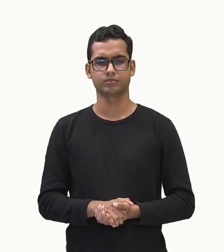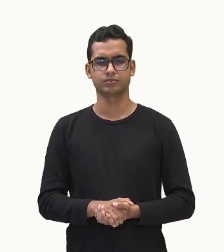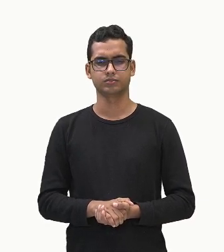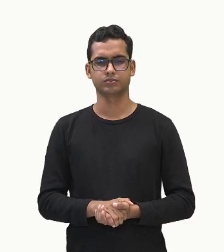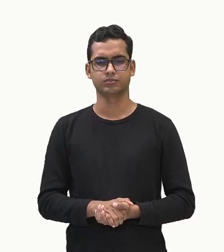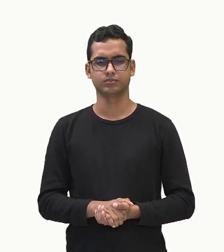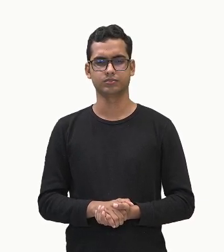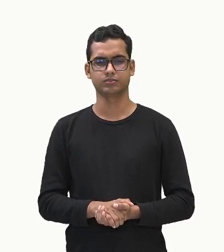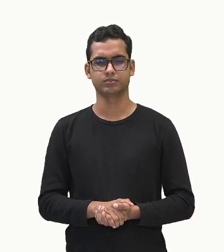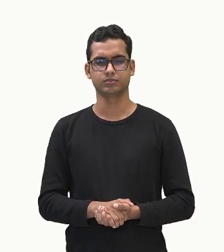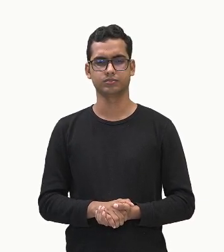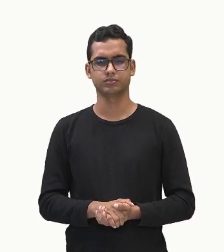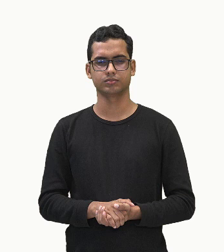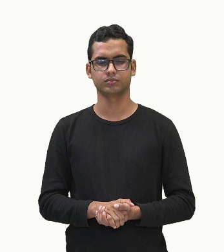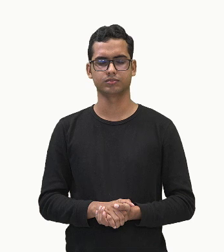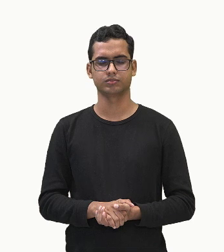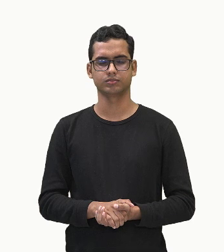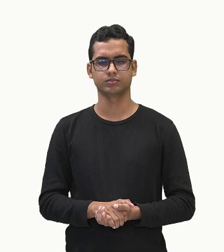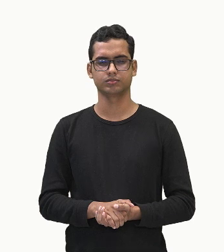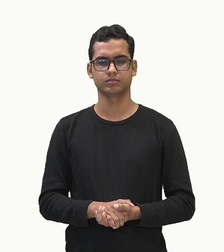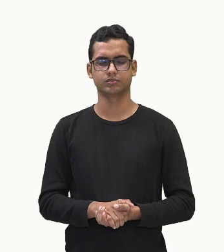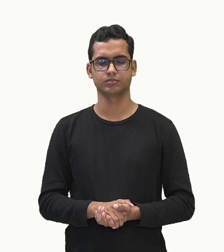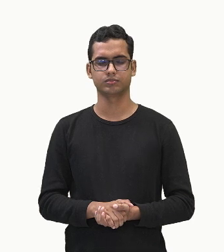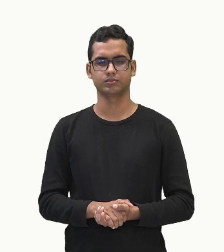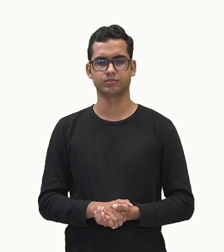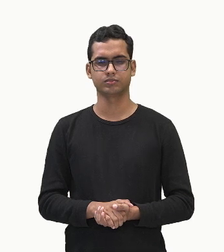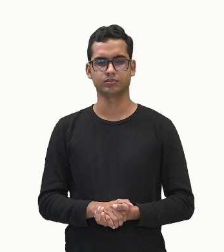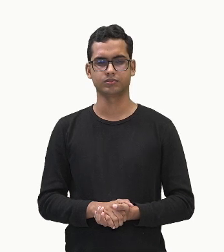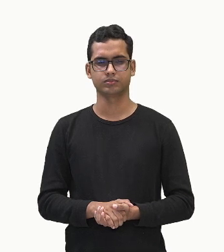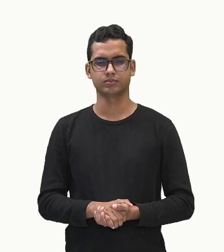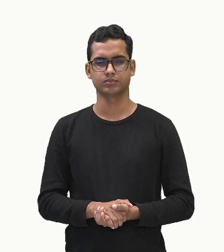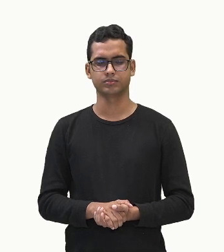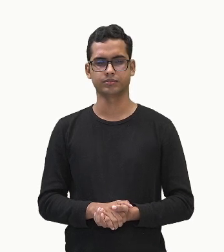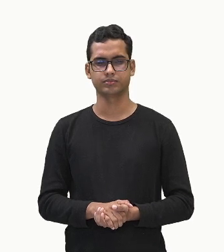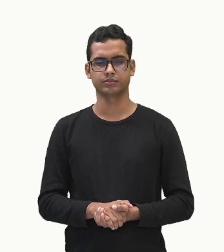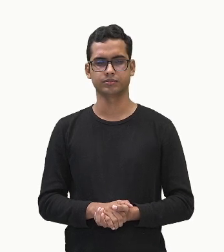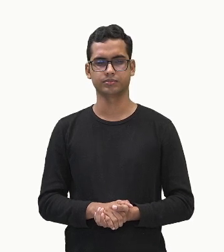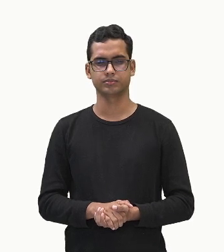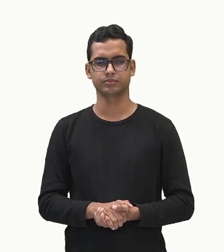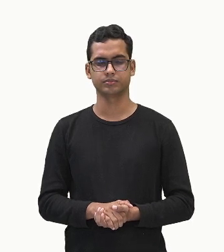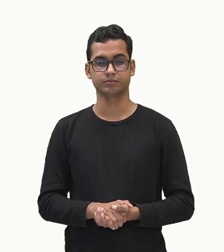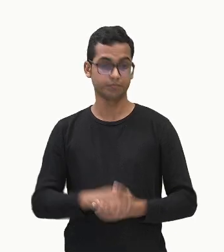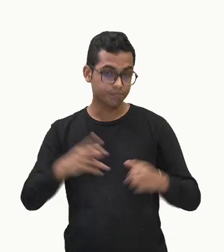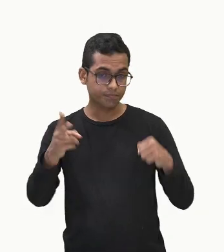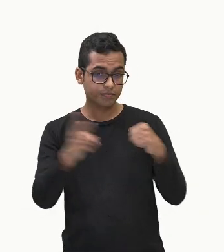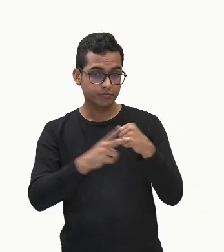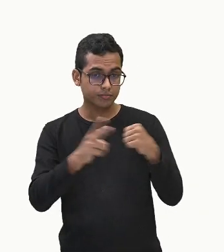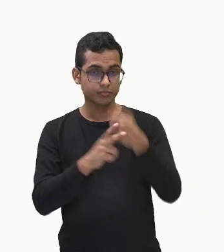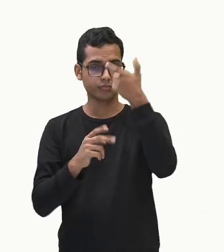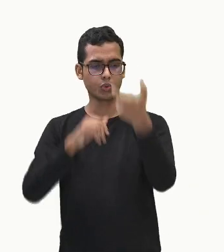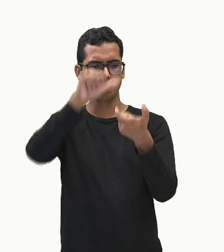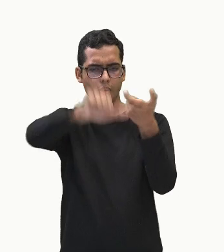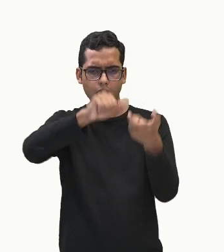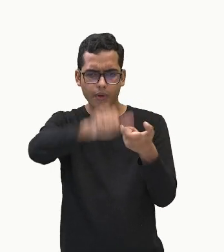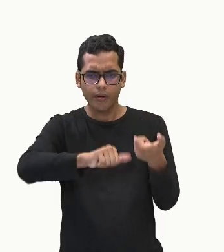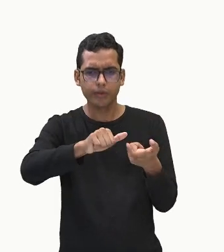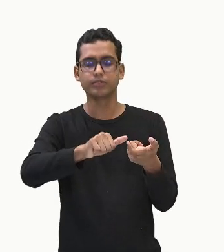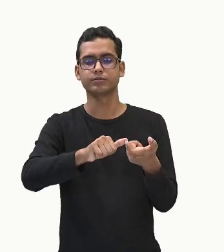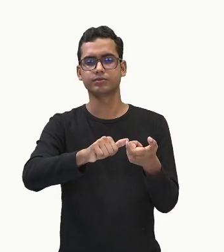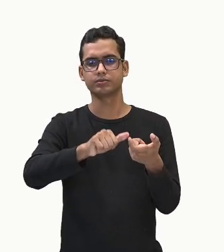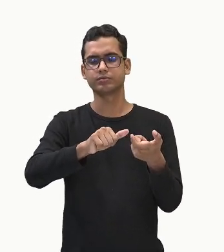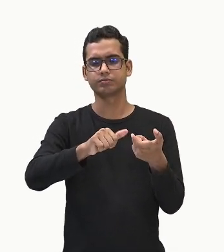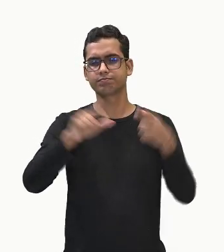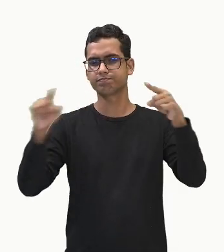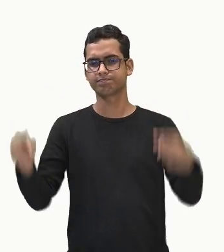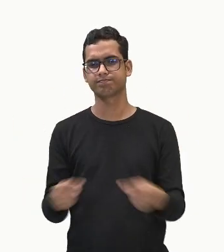conjugação. O que isso quer dizer? Isso quer dizer que para formar esse verbo conjugado, esse verbo regular,